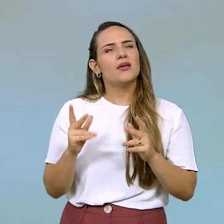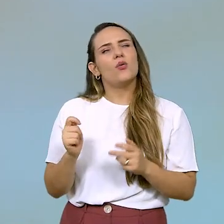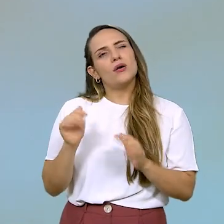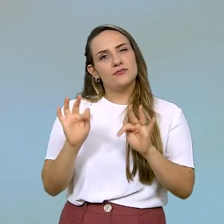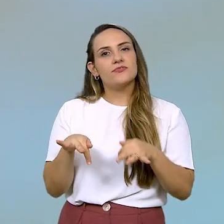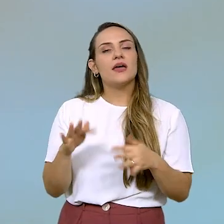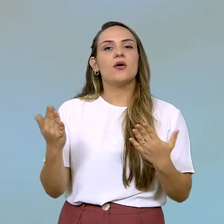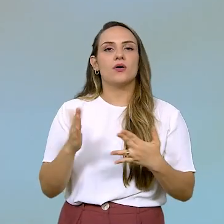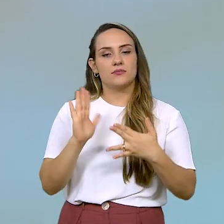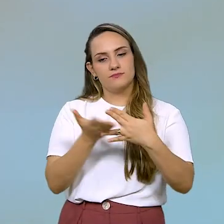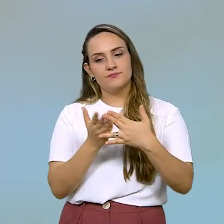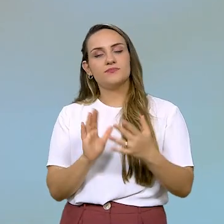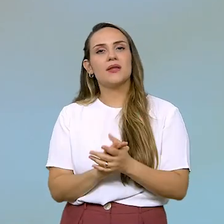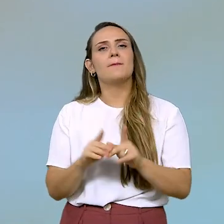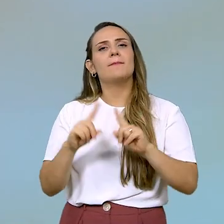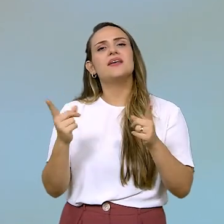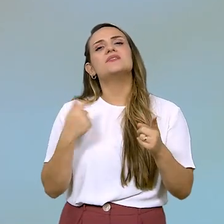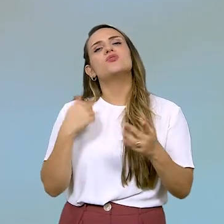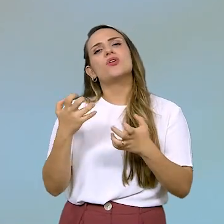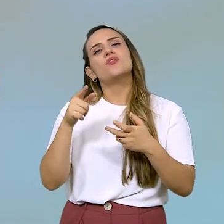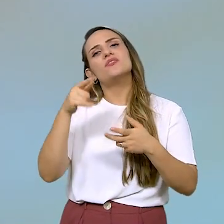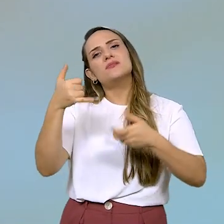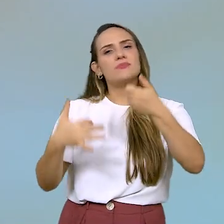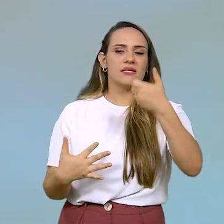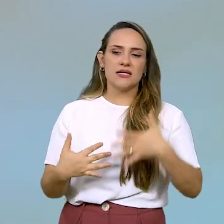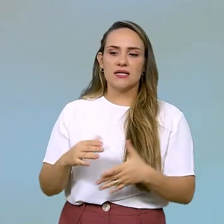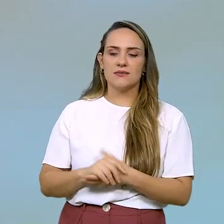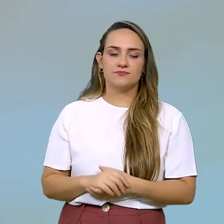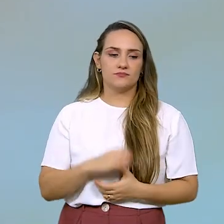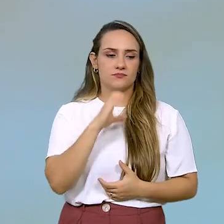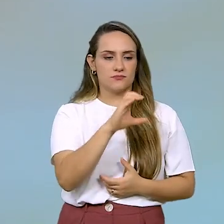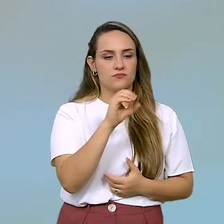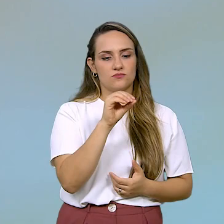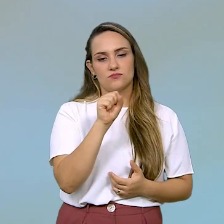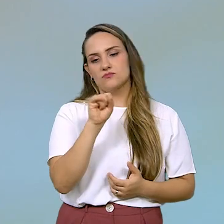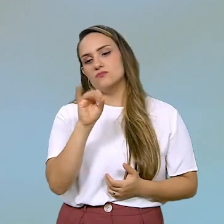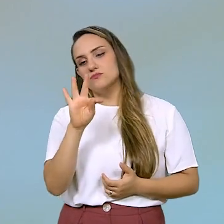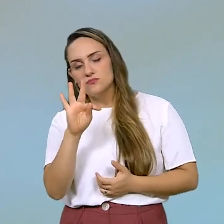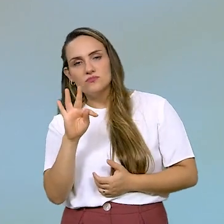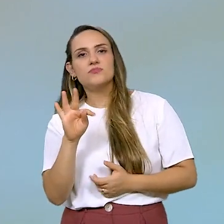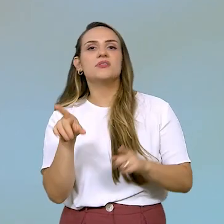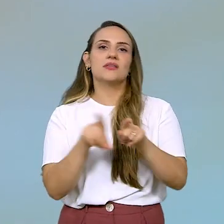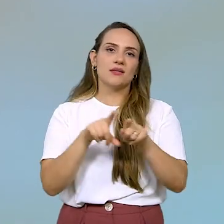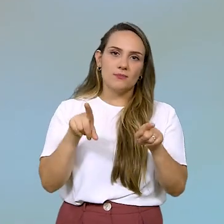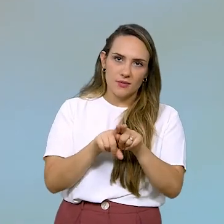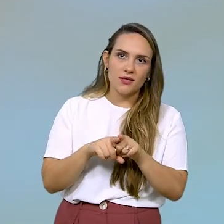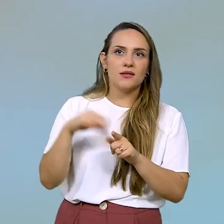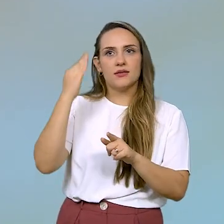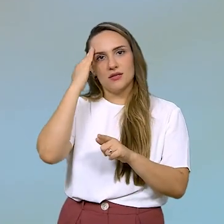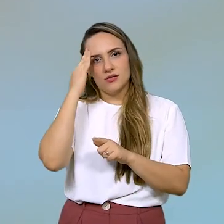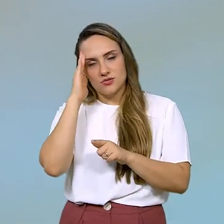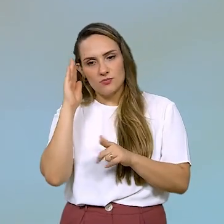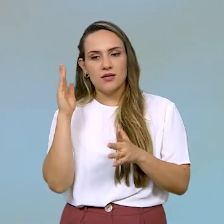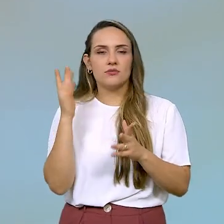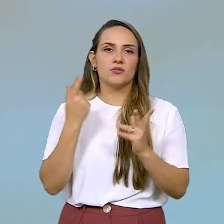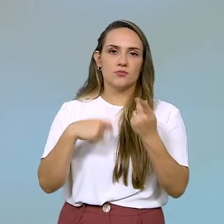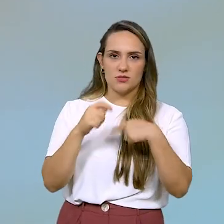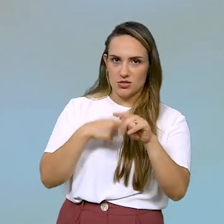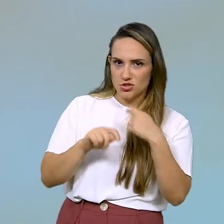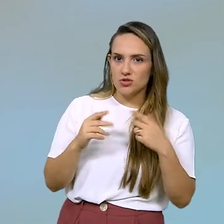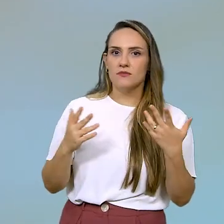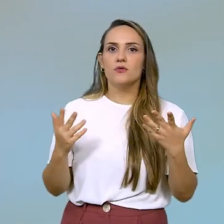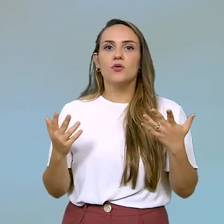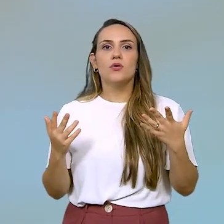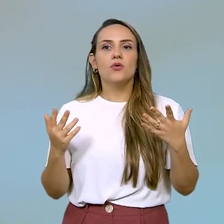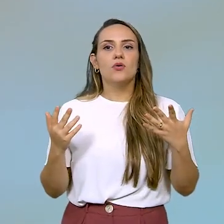sobre esse panorama que você falou sobre tanto da COSIT quanto do entendimento desse Tribunal Administrativo da Receita Federal, se isso